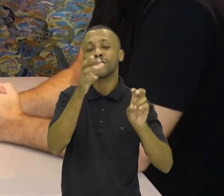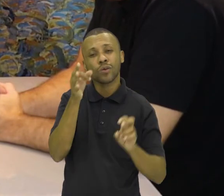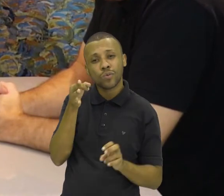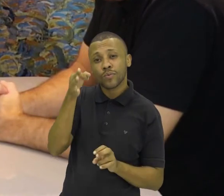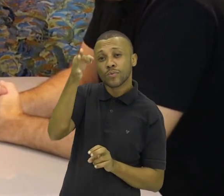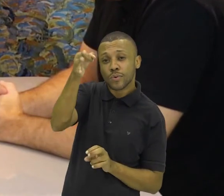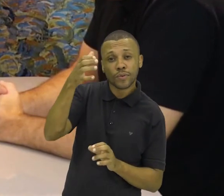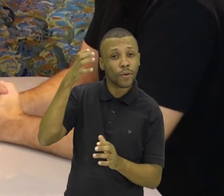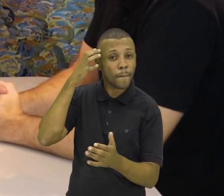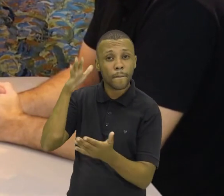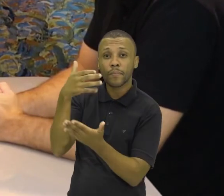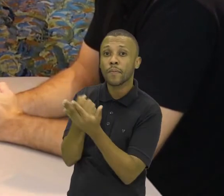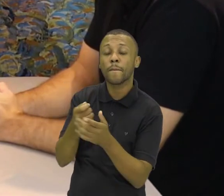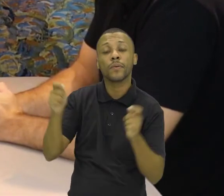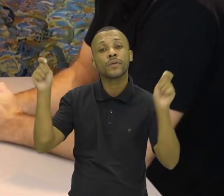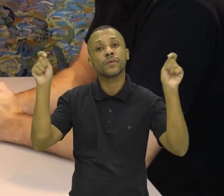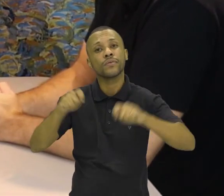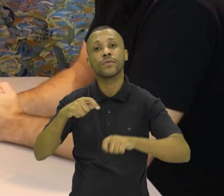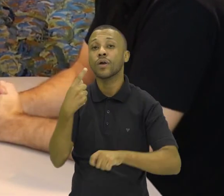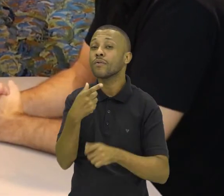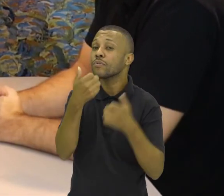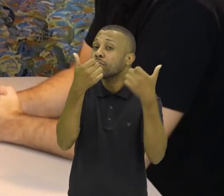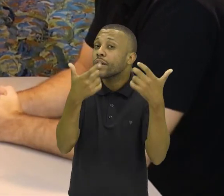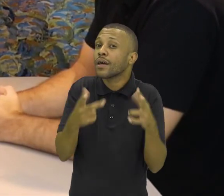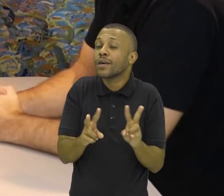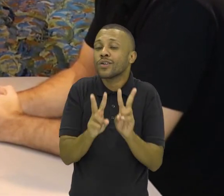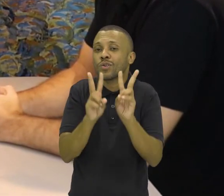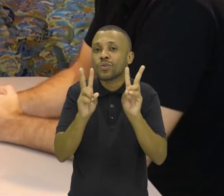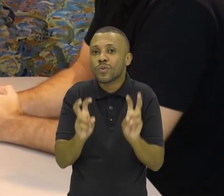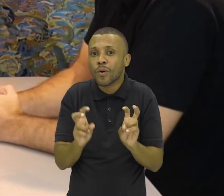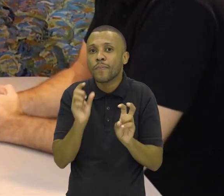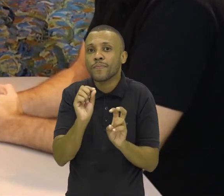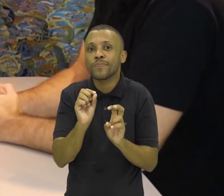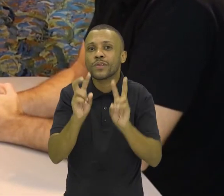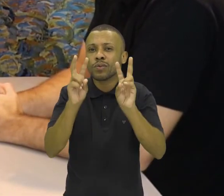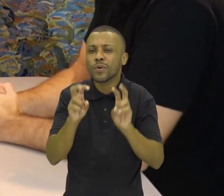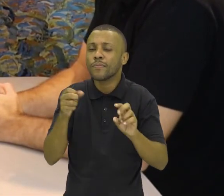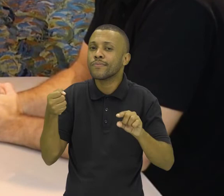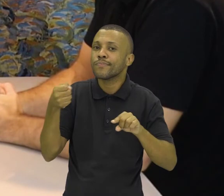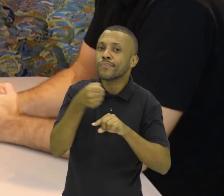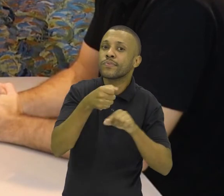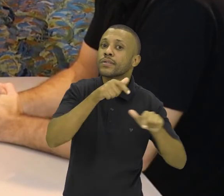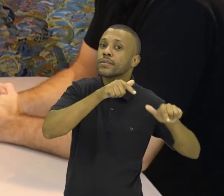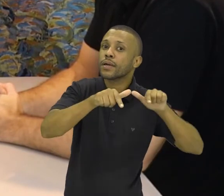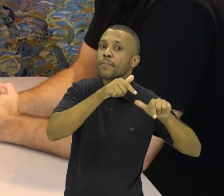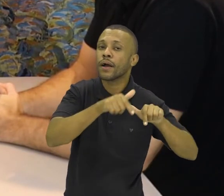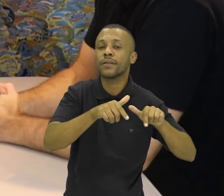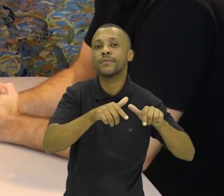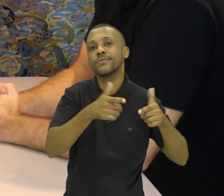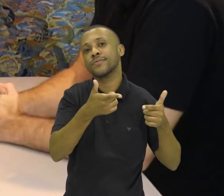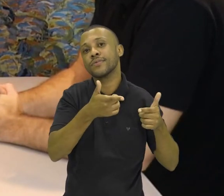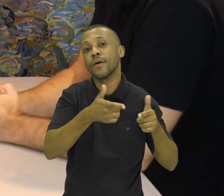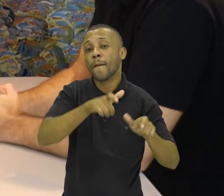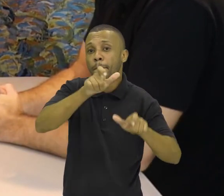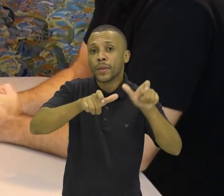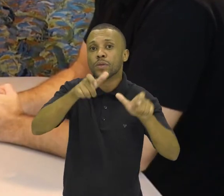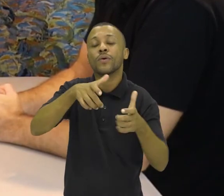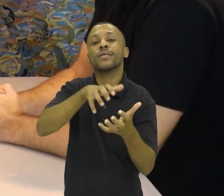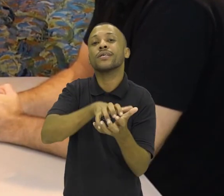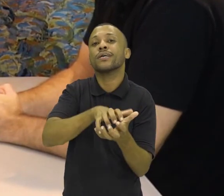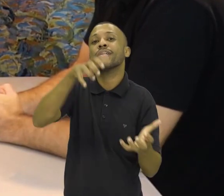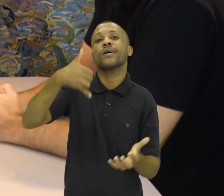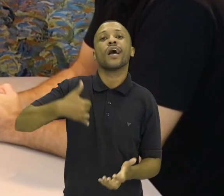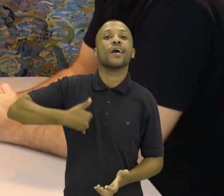tema dos nossos próximos podcasts. Possivelmente vamos falar sobre a questão da empregabilidade de pessoas com